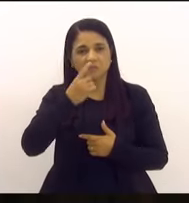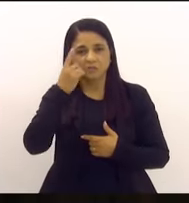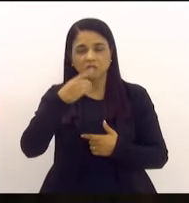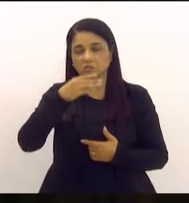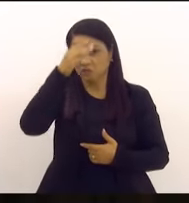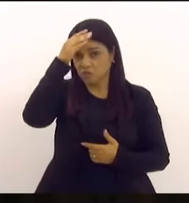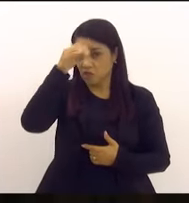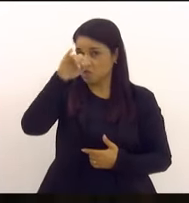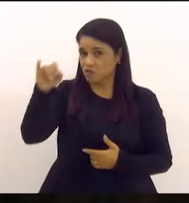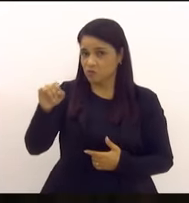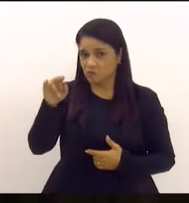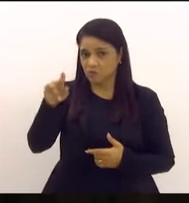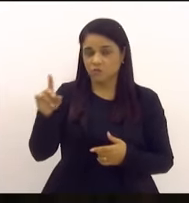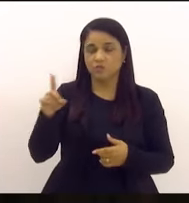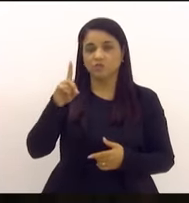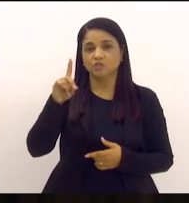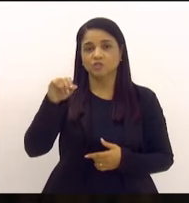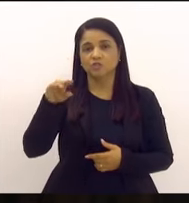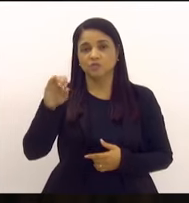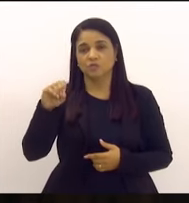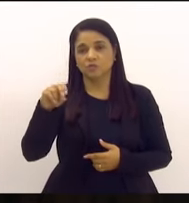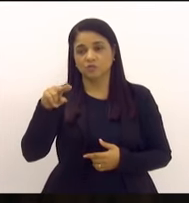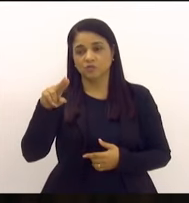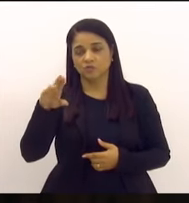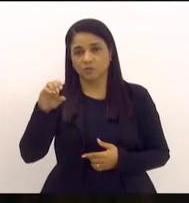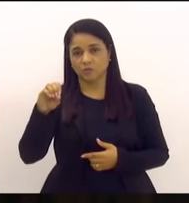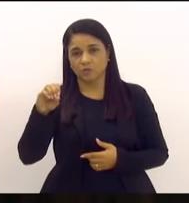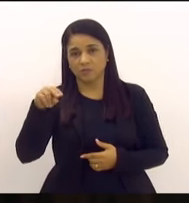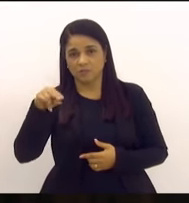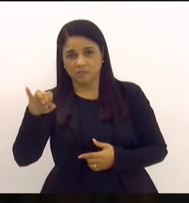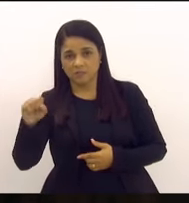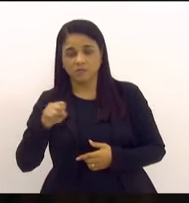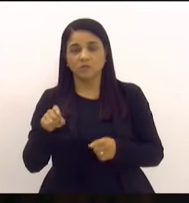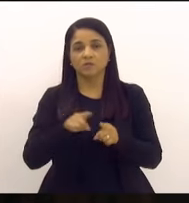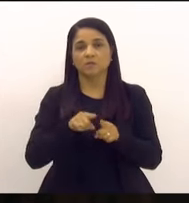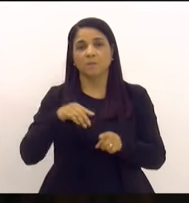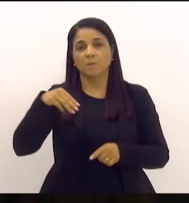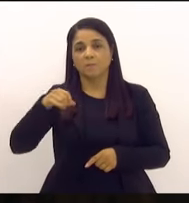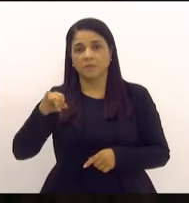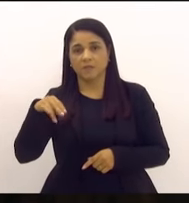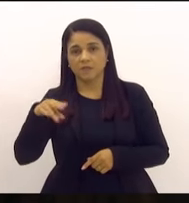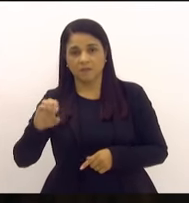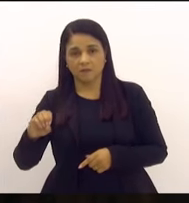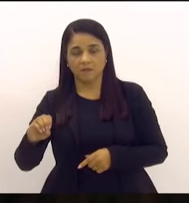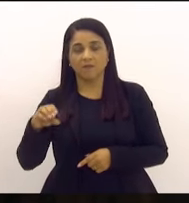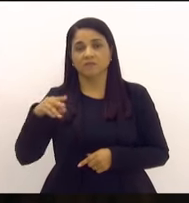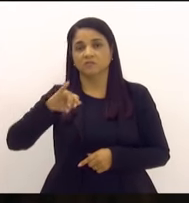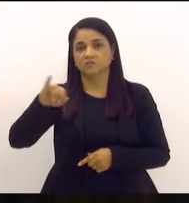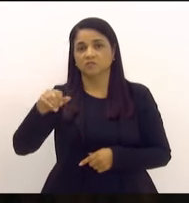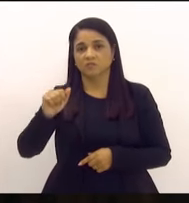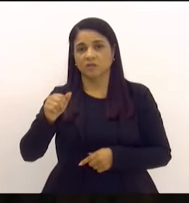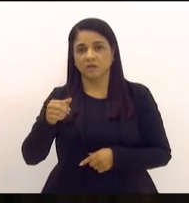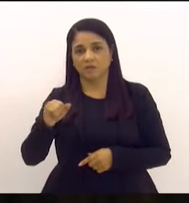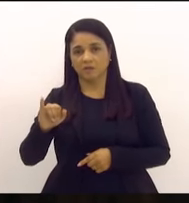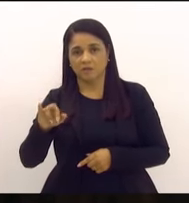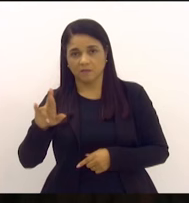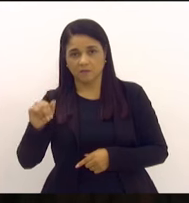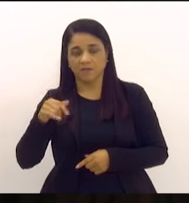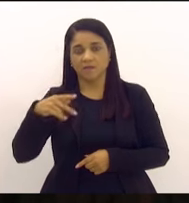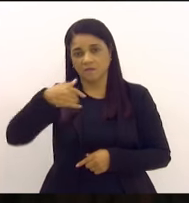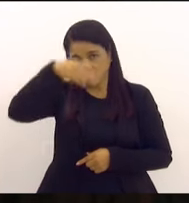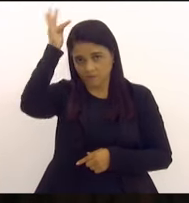deputado Dionísio, deputado Brazão, deputado Mink, deputado Jari, deputado Tiaju, já falei, deputado Pacheco,